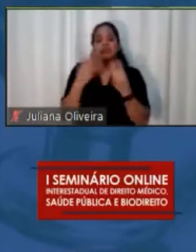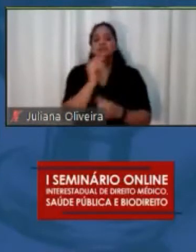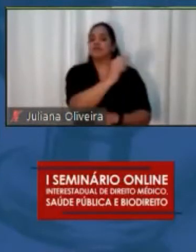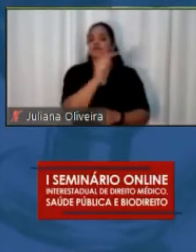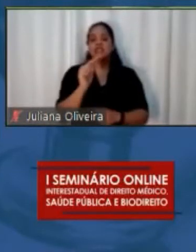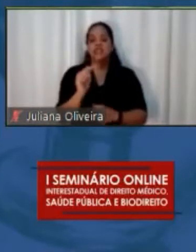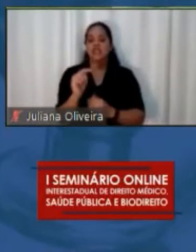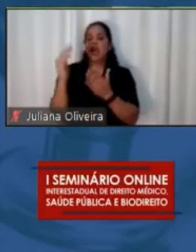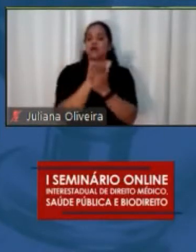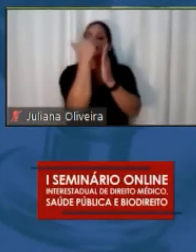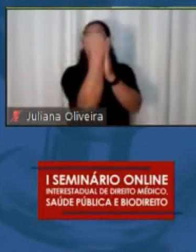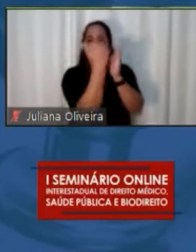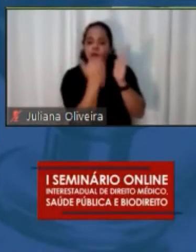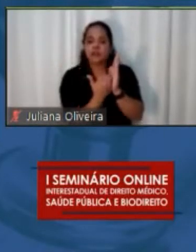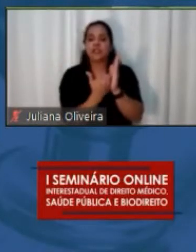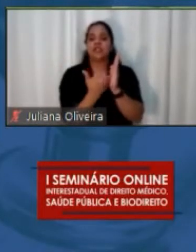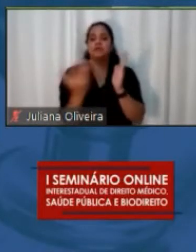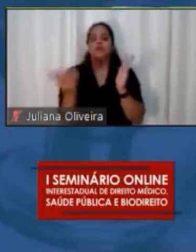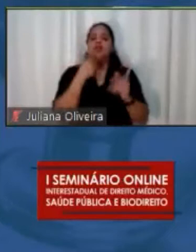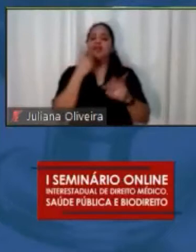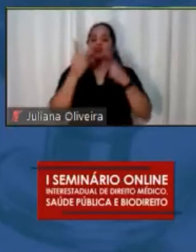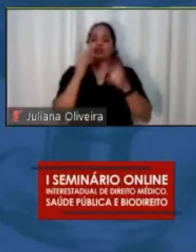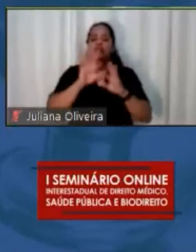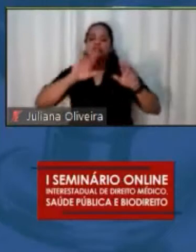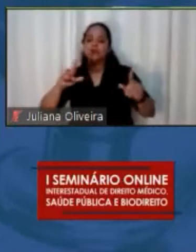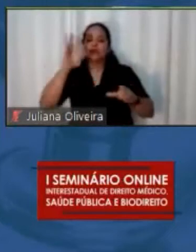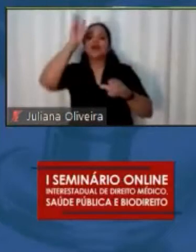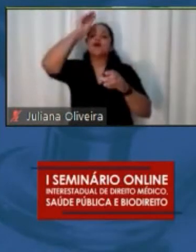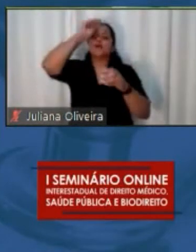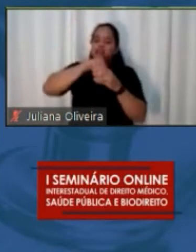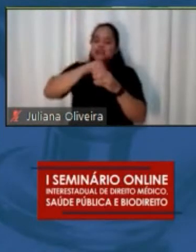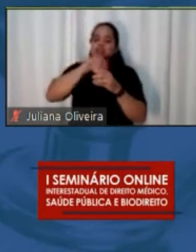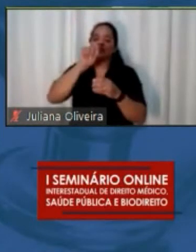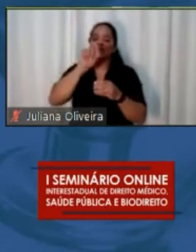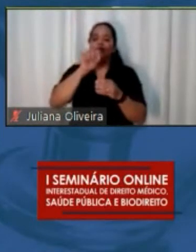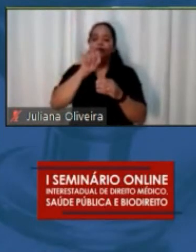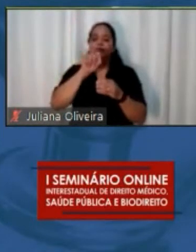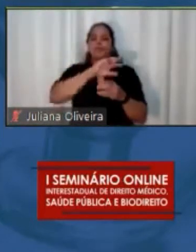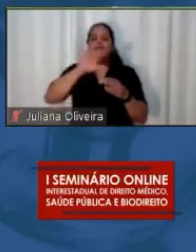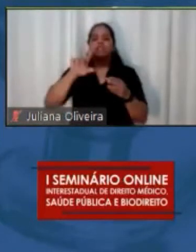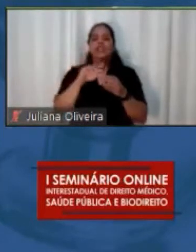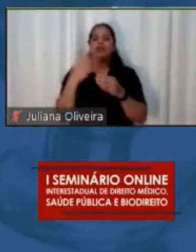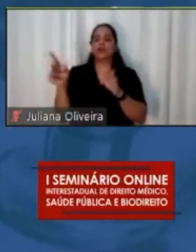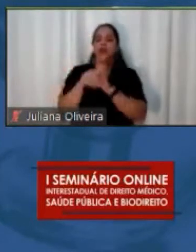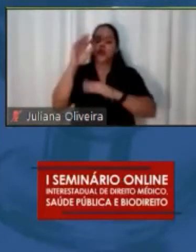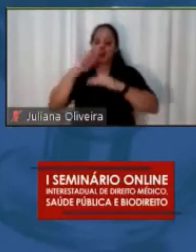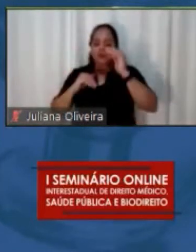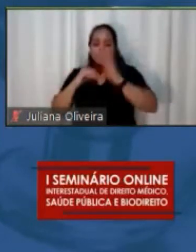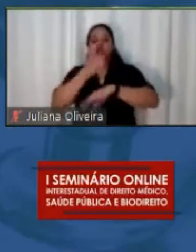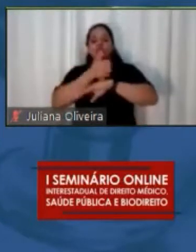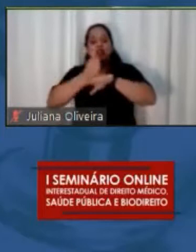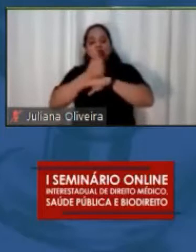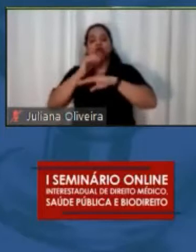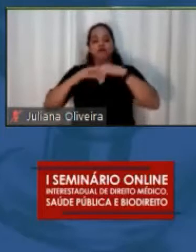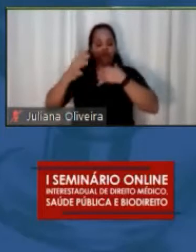sangue não estão incluídas dentro das carreiras dos cursos de medicina, não estão incluídas dentro